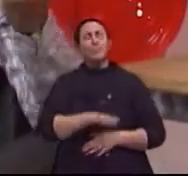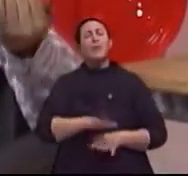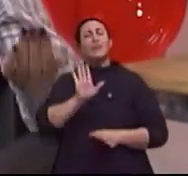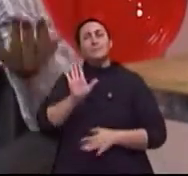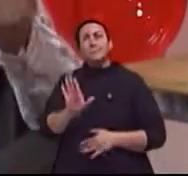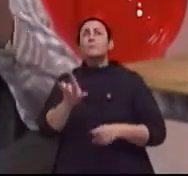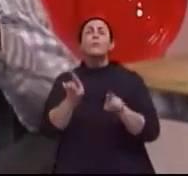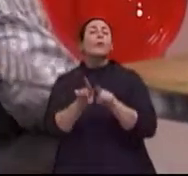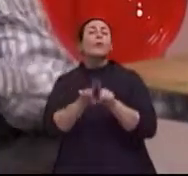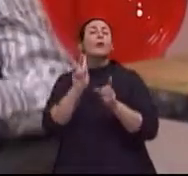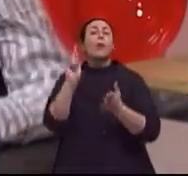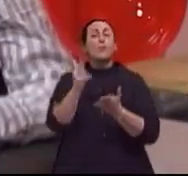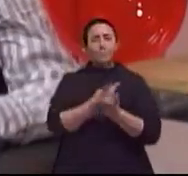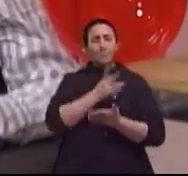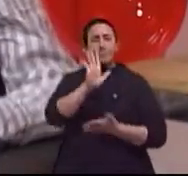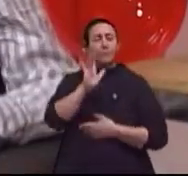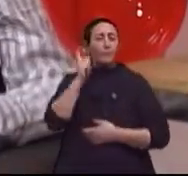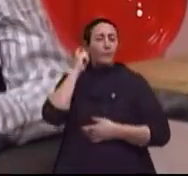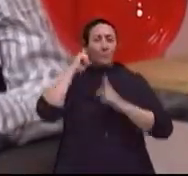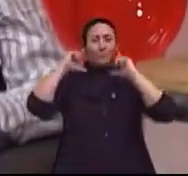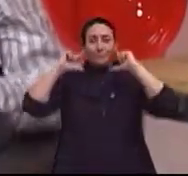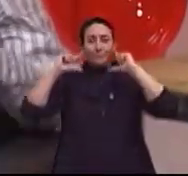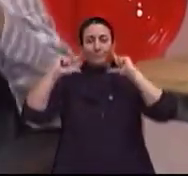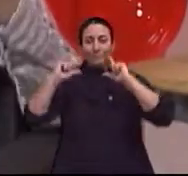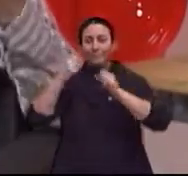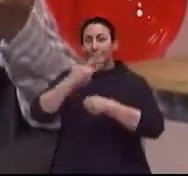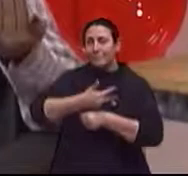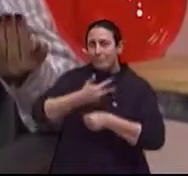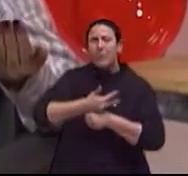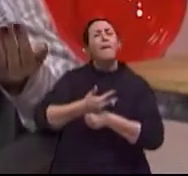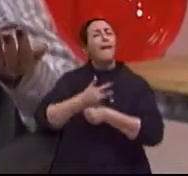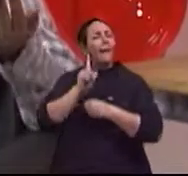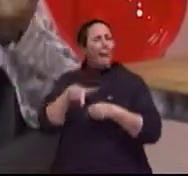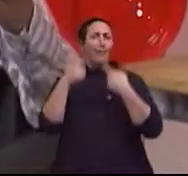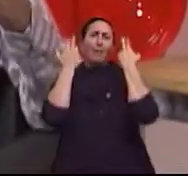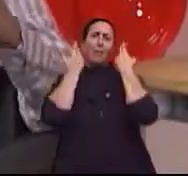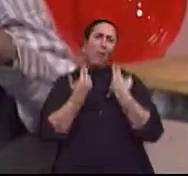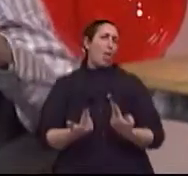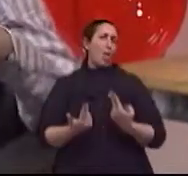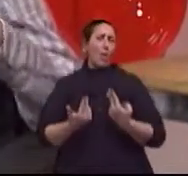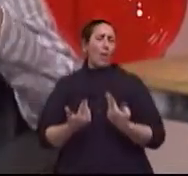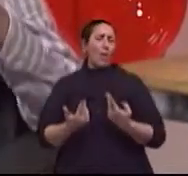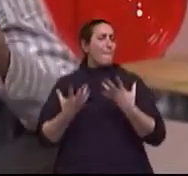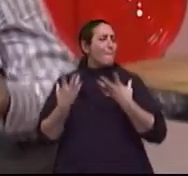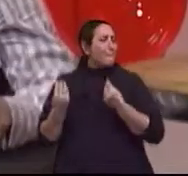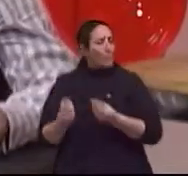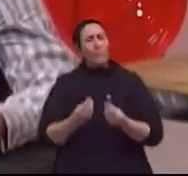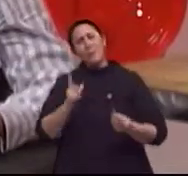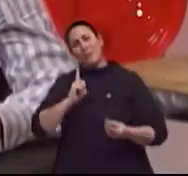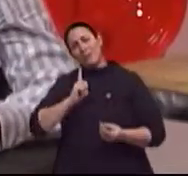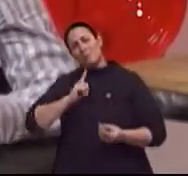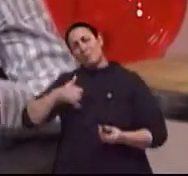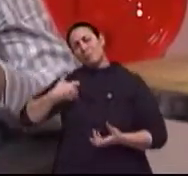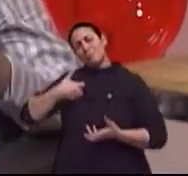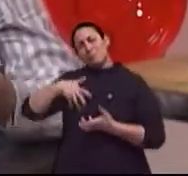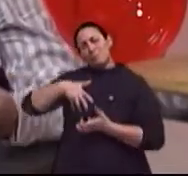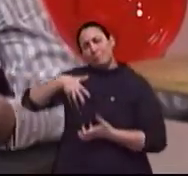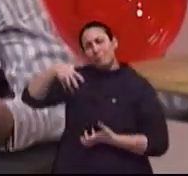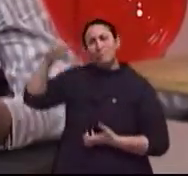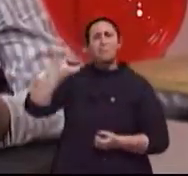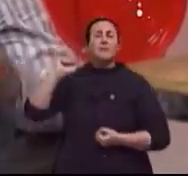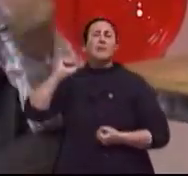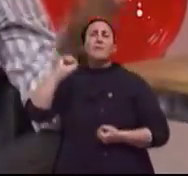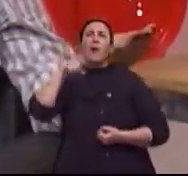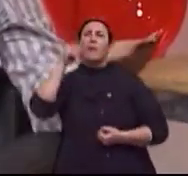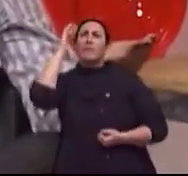com o envelhecimento a gente vai perdendo a atenção. Uhum. Então é natural que a gente vá tendo maior dificuldade de entender no